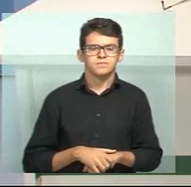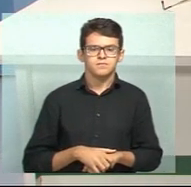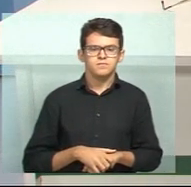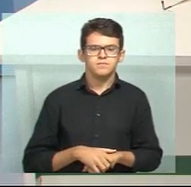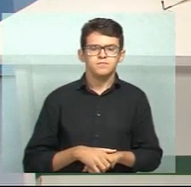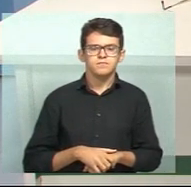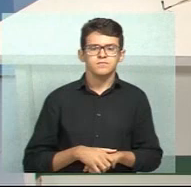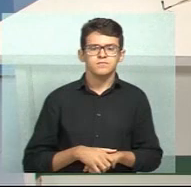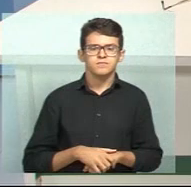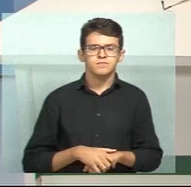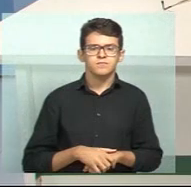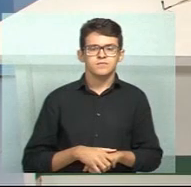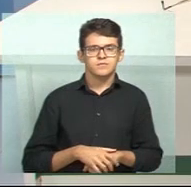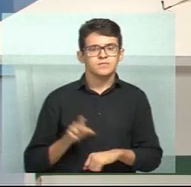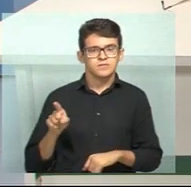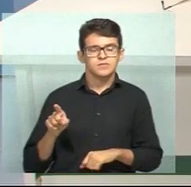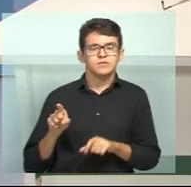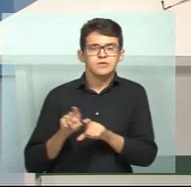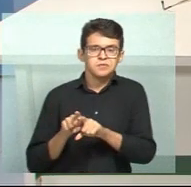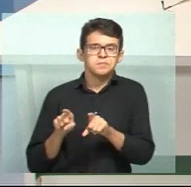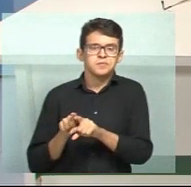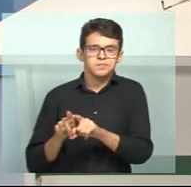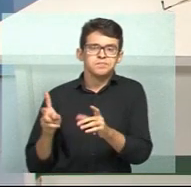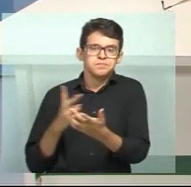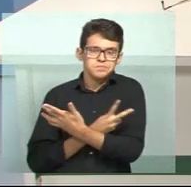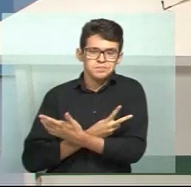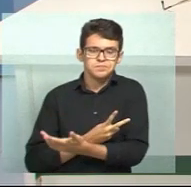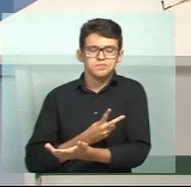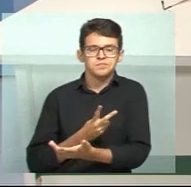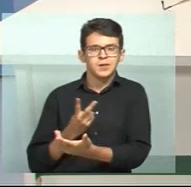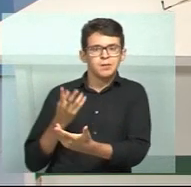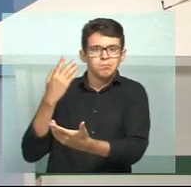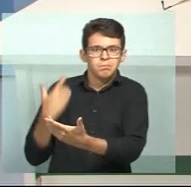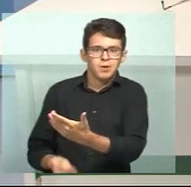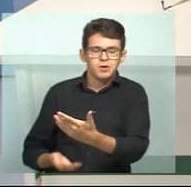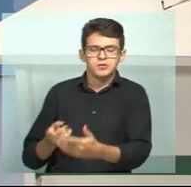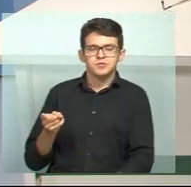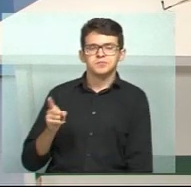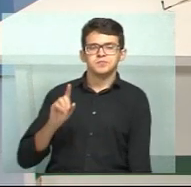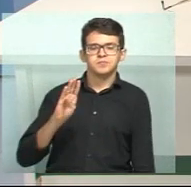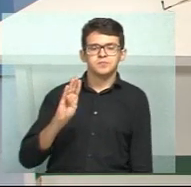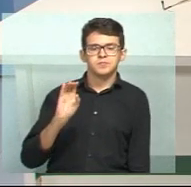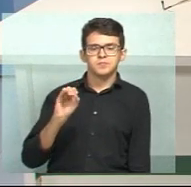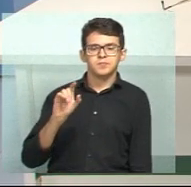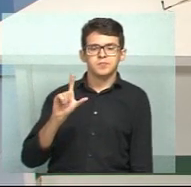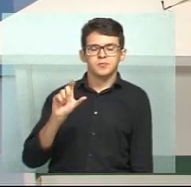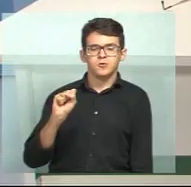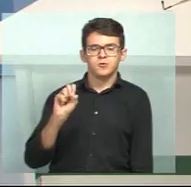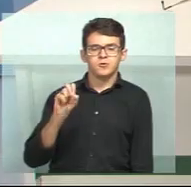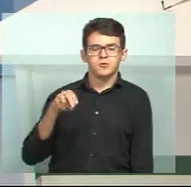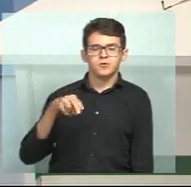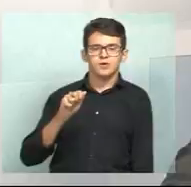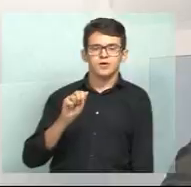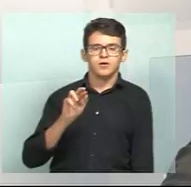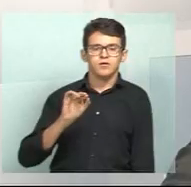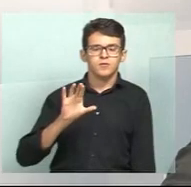carro, o Bolsonaro desaba. Agora, ironia do destino. Esse é o ponto. Só pra você ver. Na quinta, sexta e